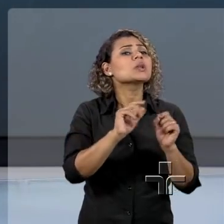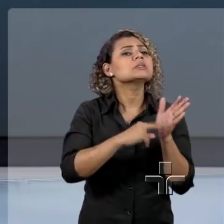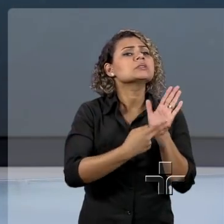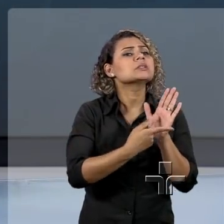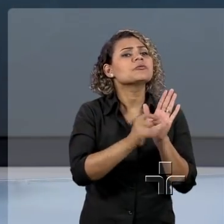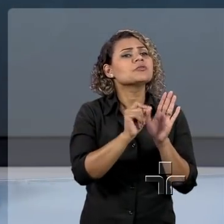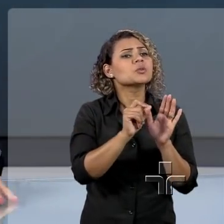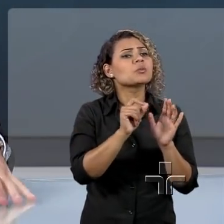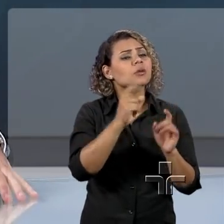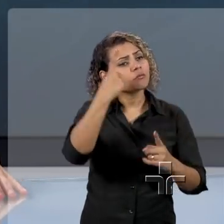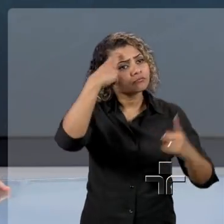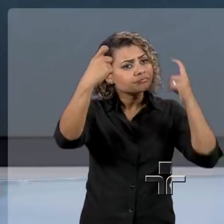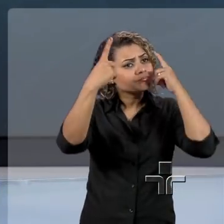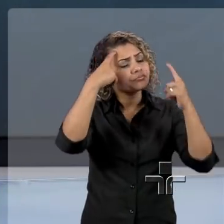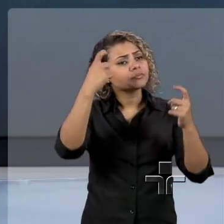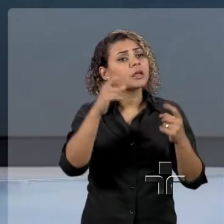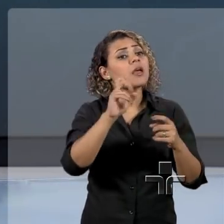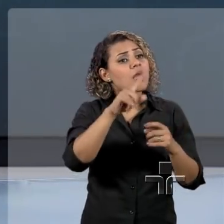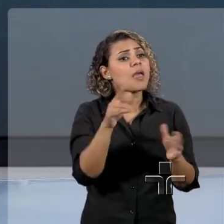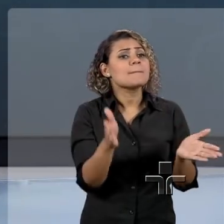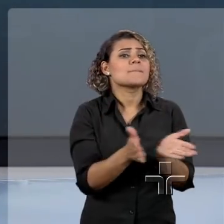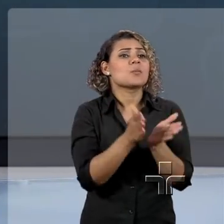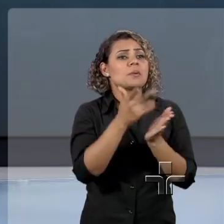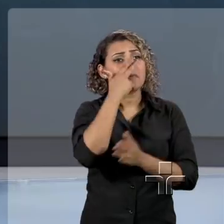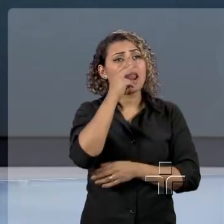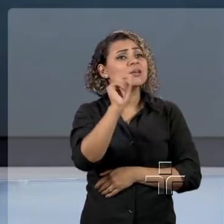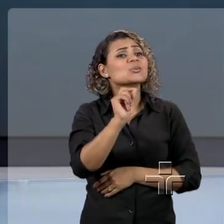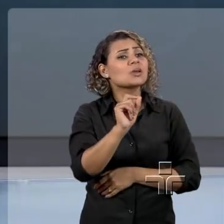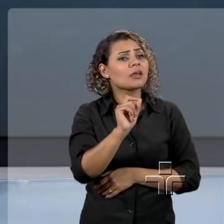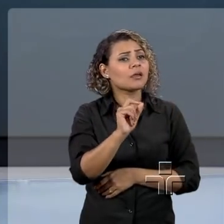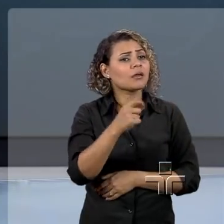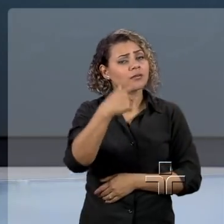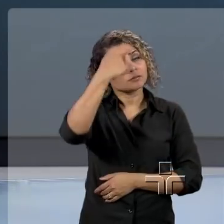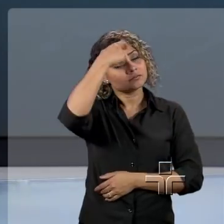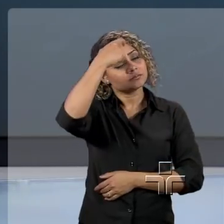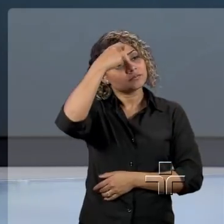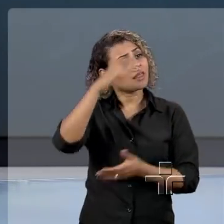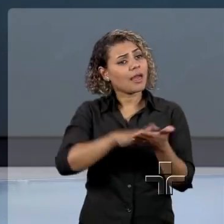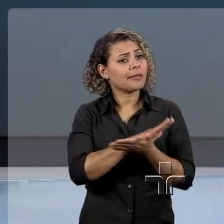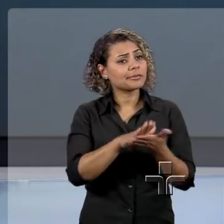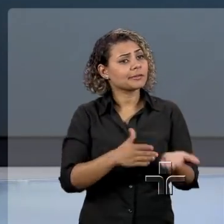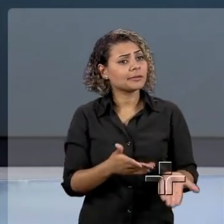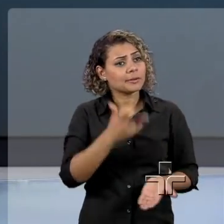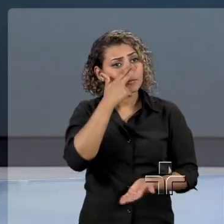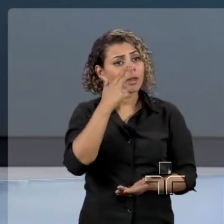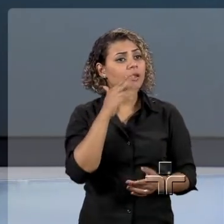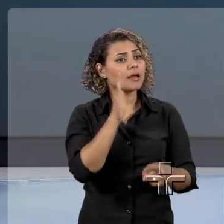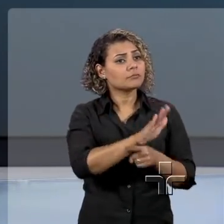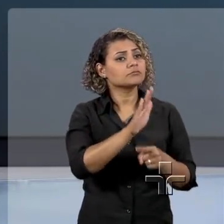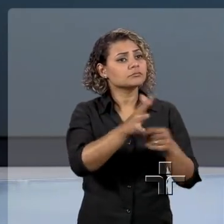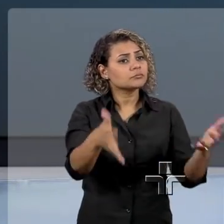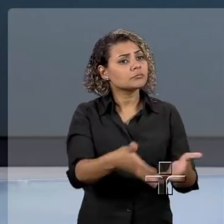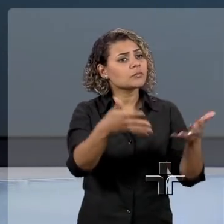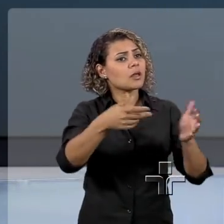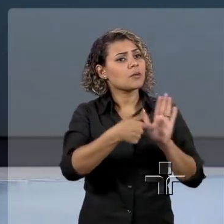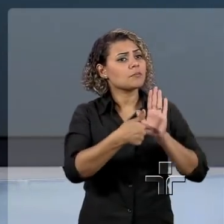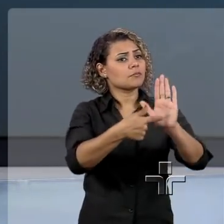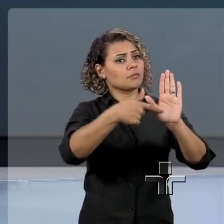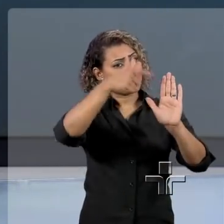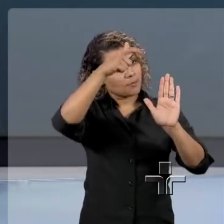uma pobreza absoluta na compreensão do tema e de ofertar, por exemplo, para o eleitor e para o cidadão mostrar o que é